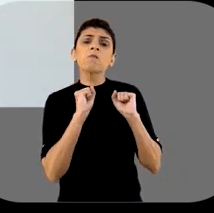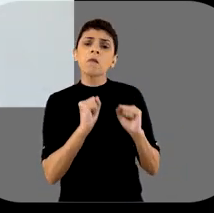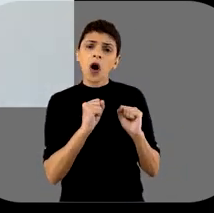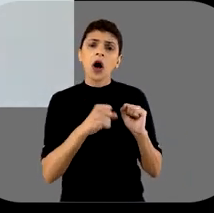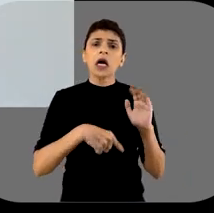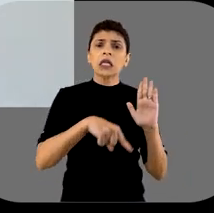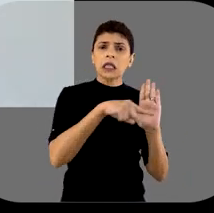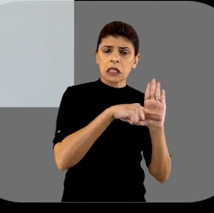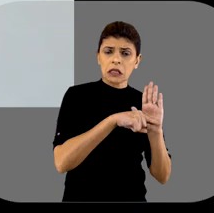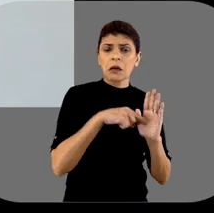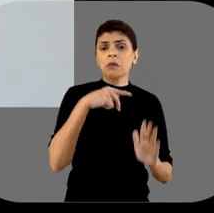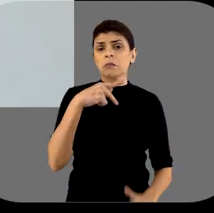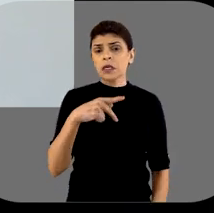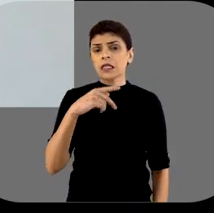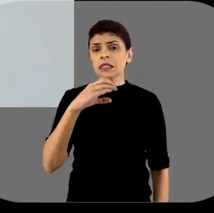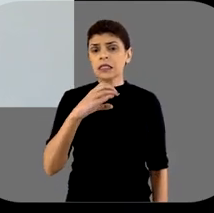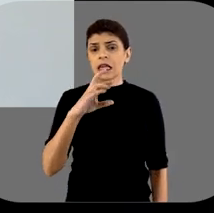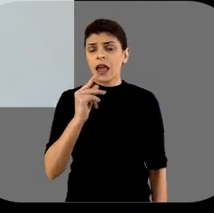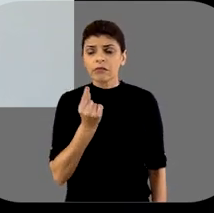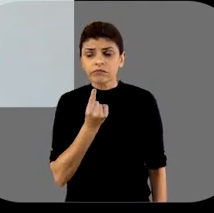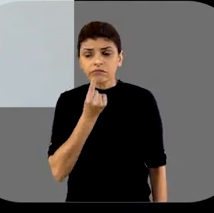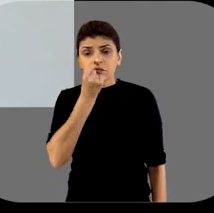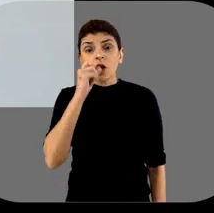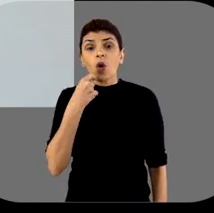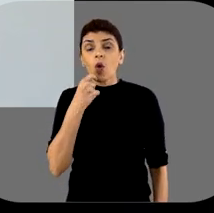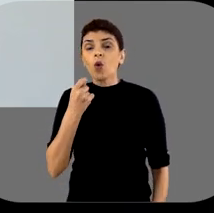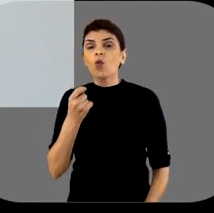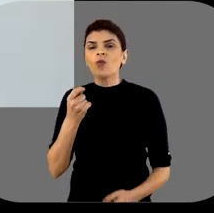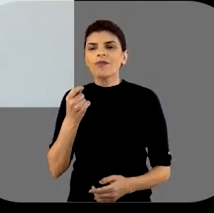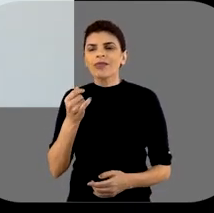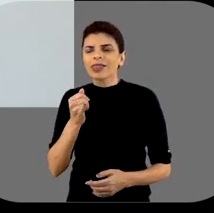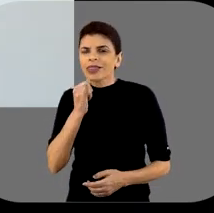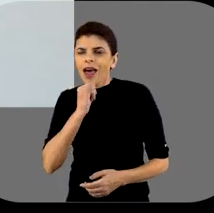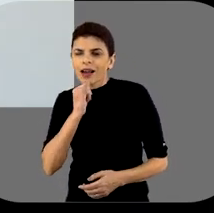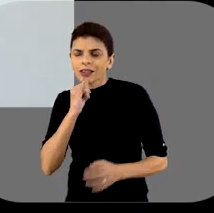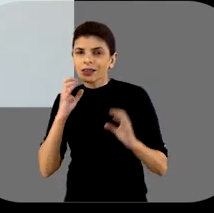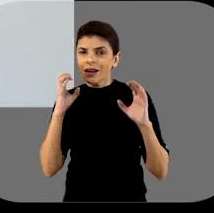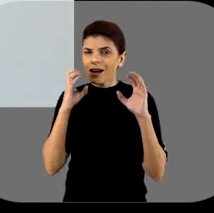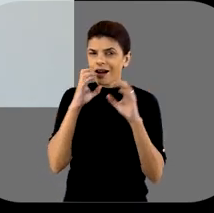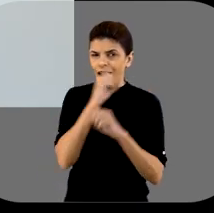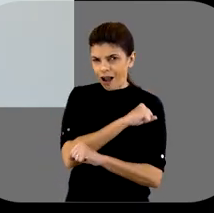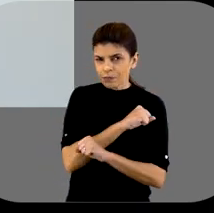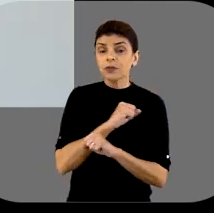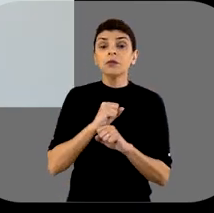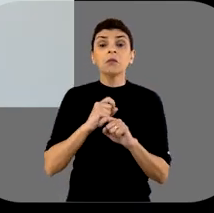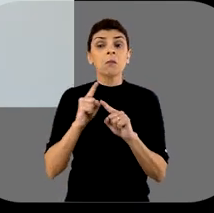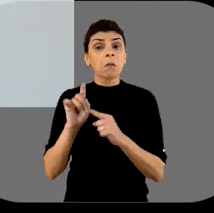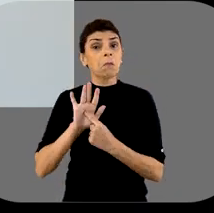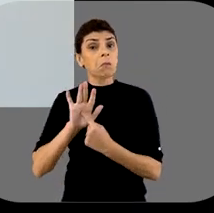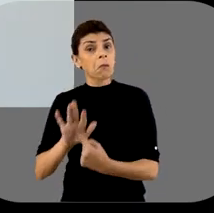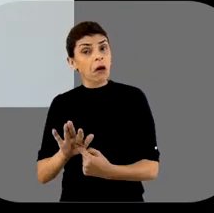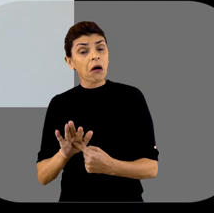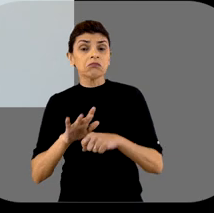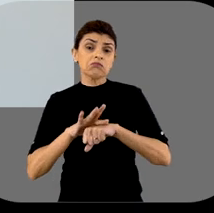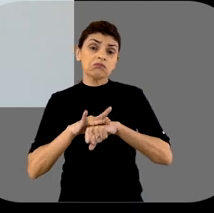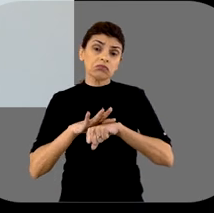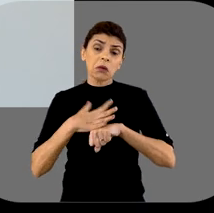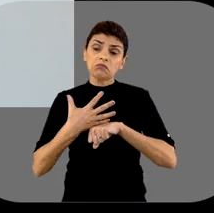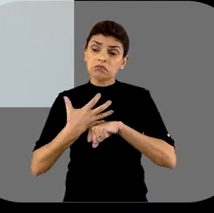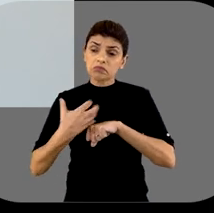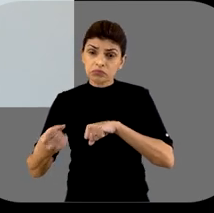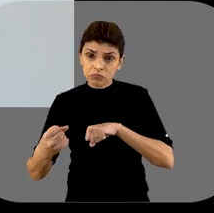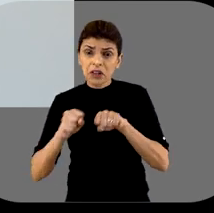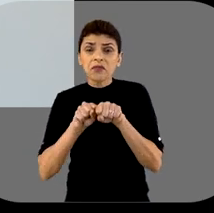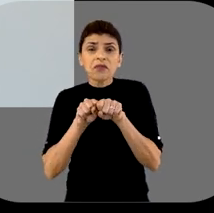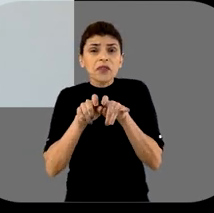dar negativo, tanto o RT-PCR quanto o teste rápido, por outras questões que não a presença ou não da